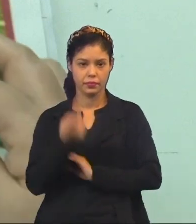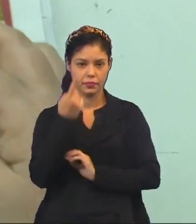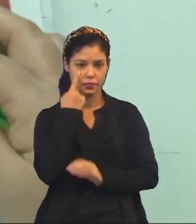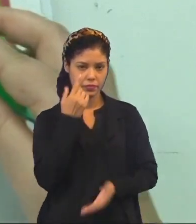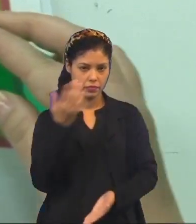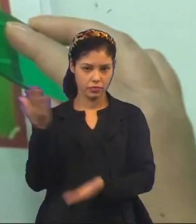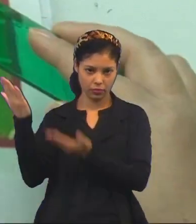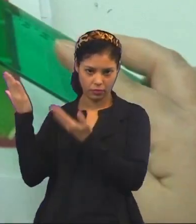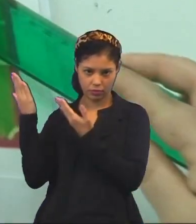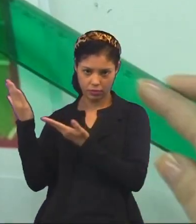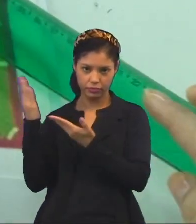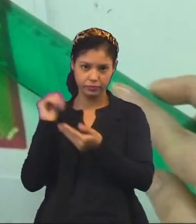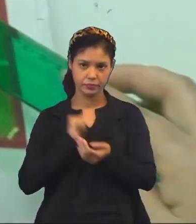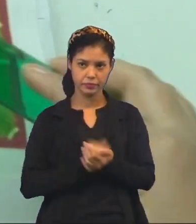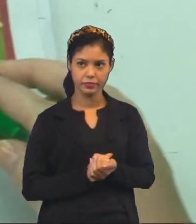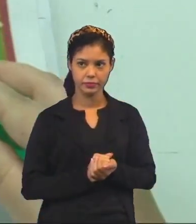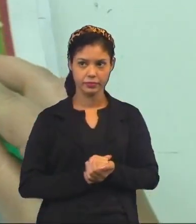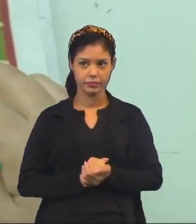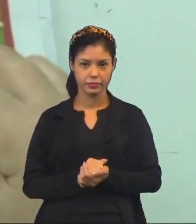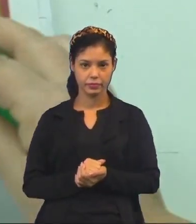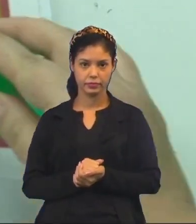Olha só, nós temos aqui,